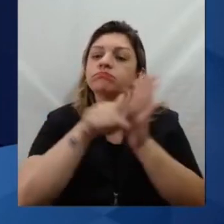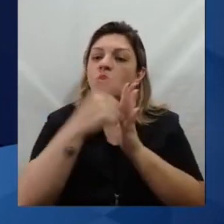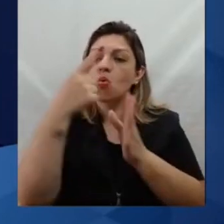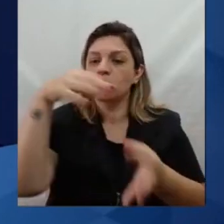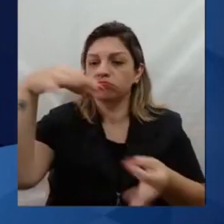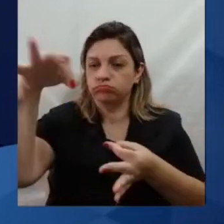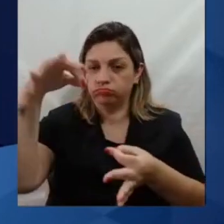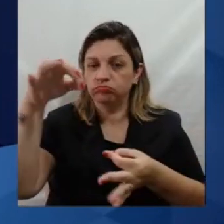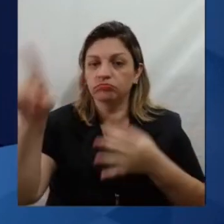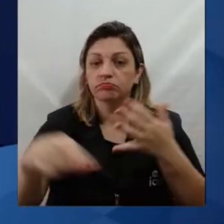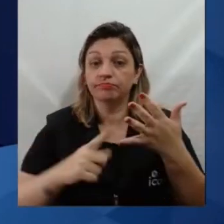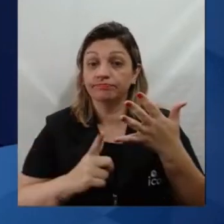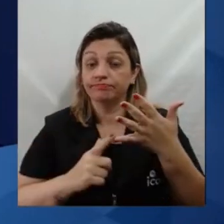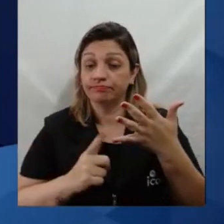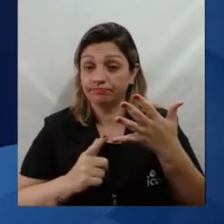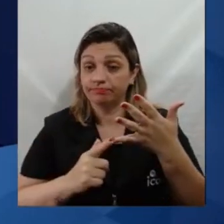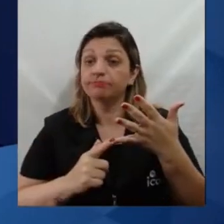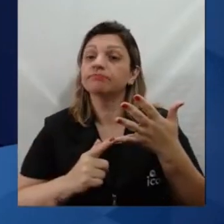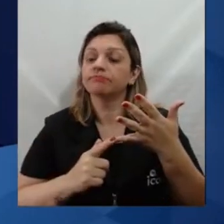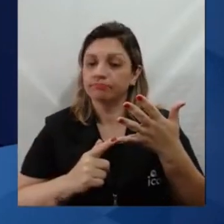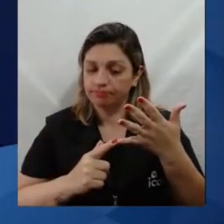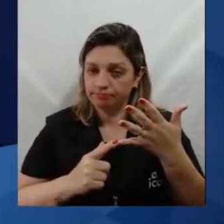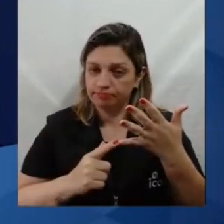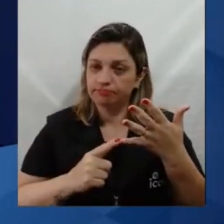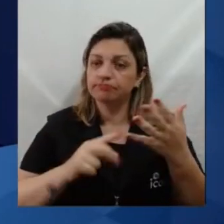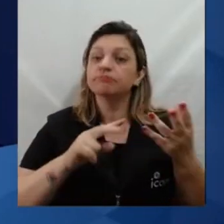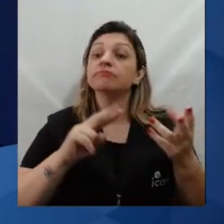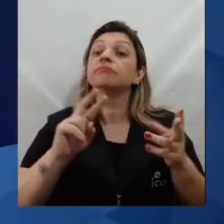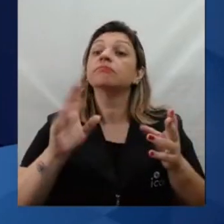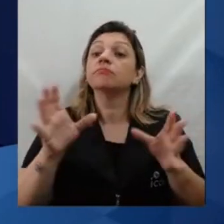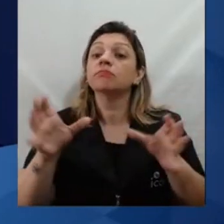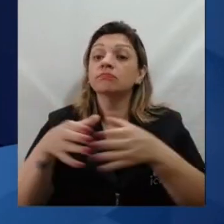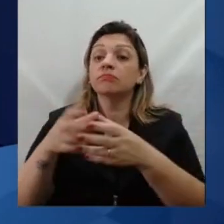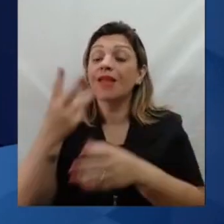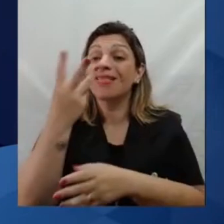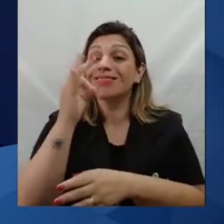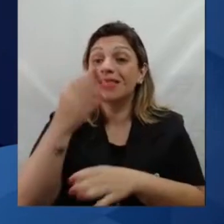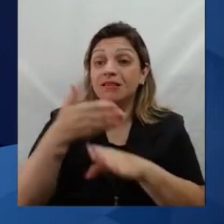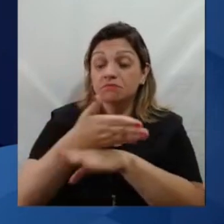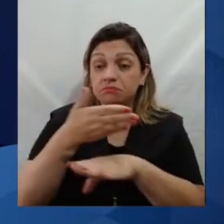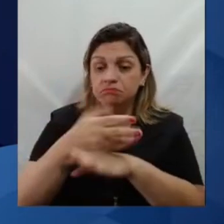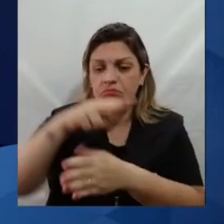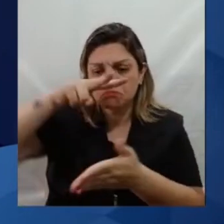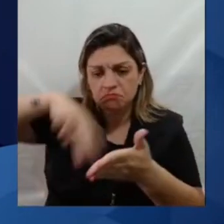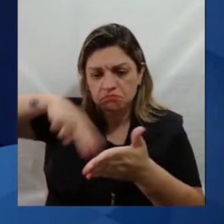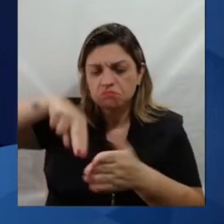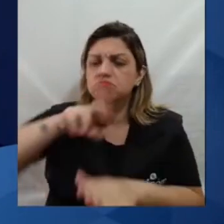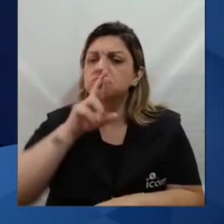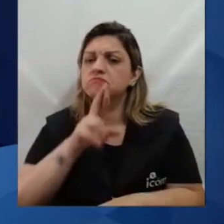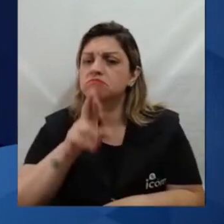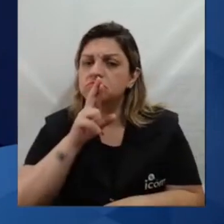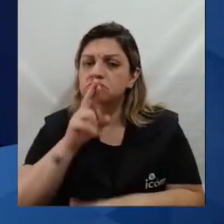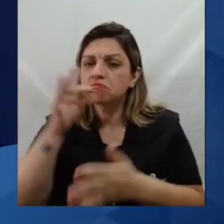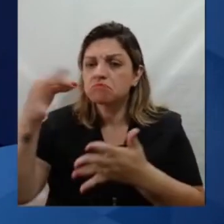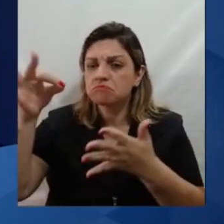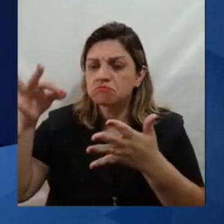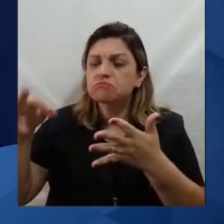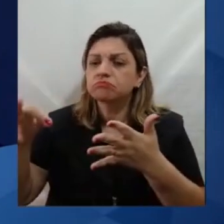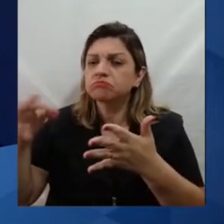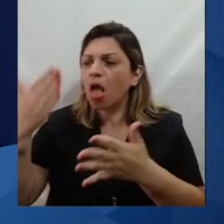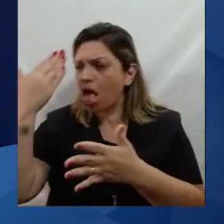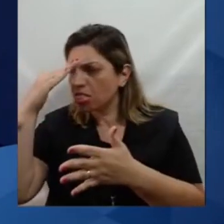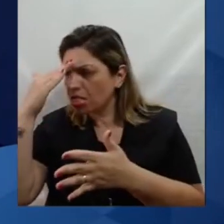essa versão ela foi passada para 30 participantes que leram e responderam o questionário, assinalando como compreensível e não